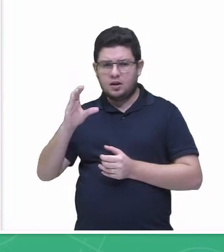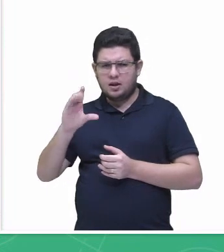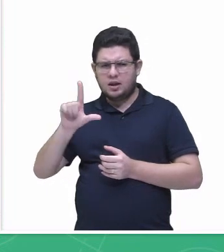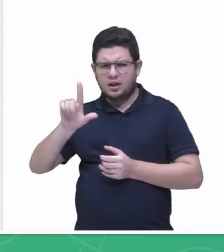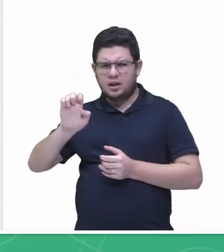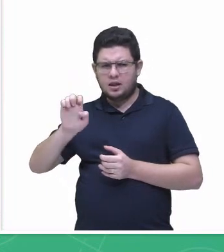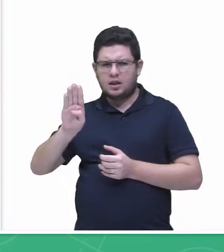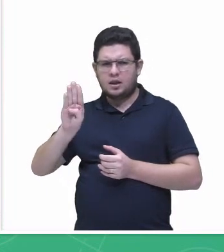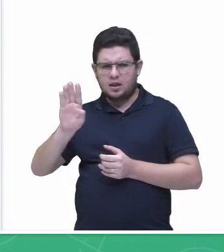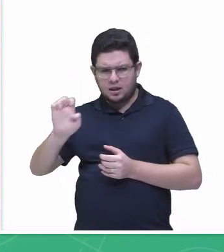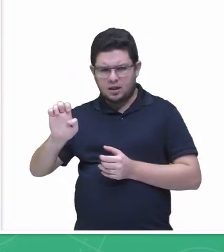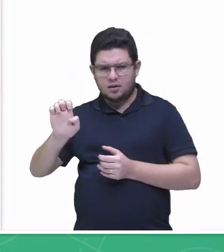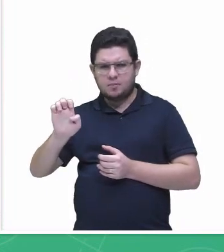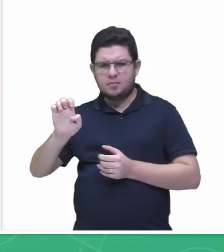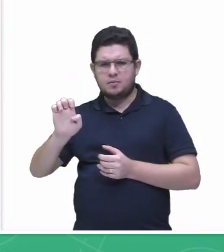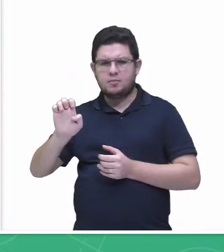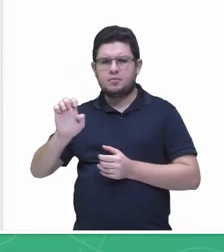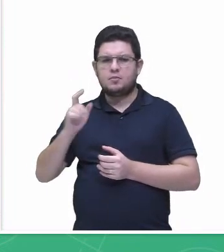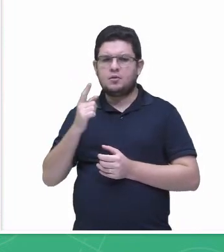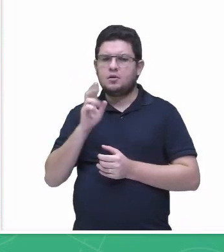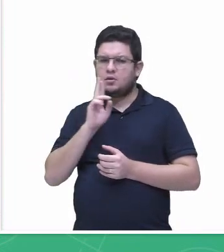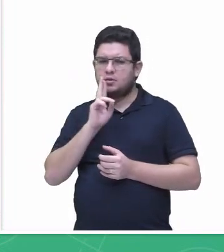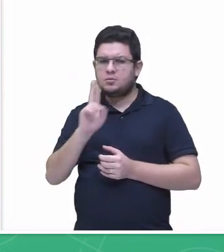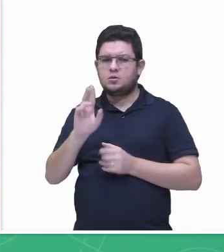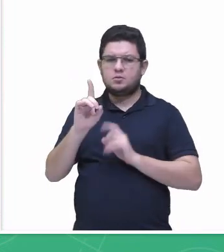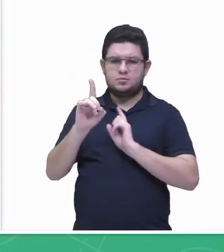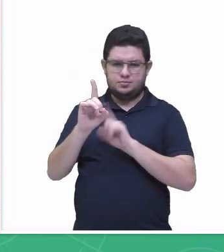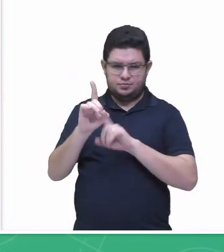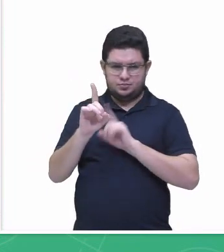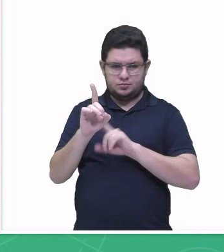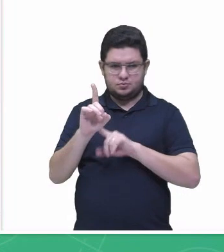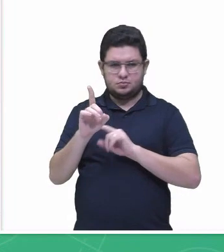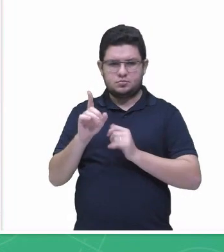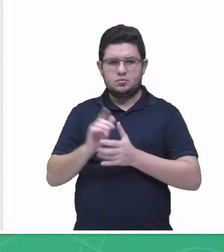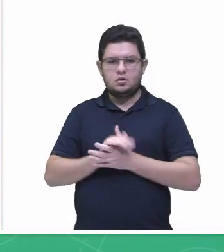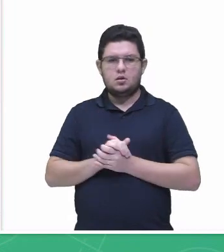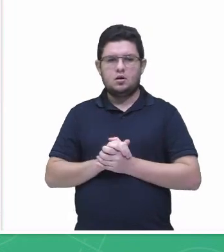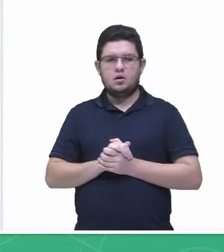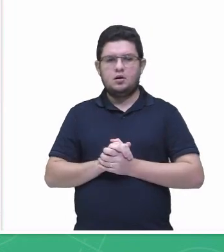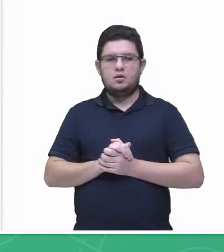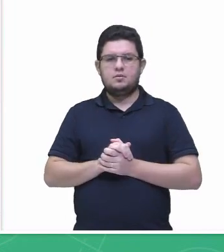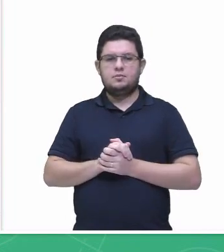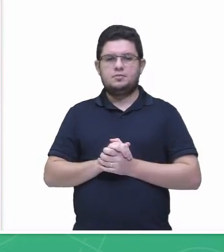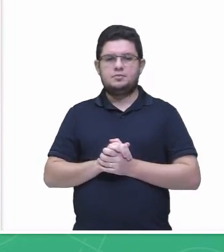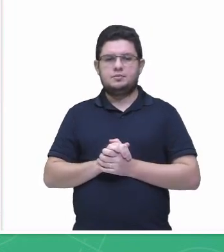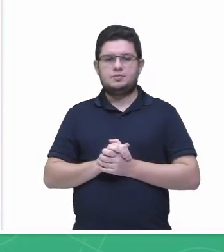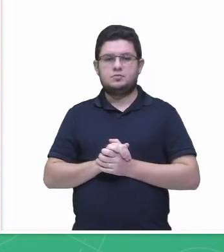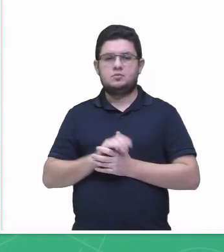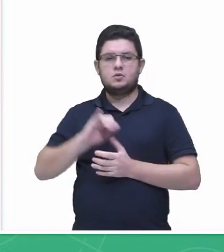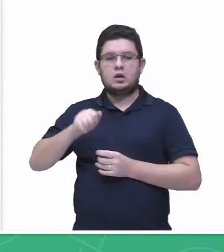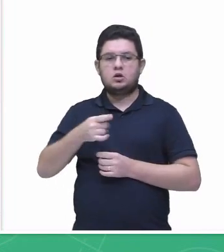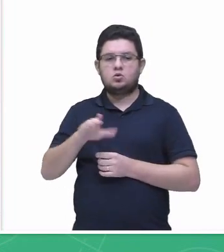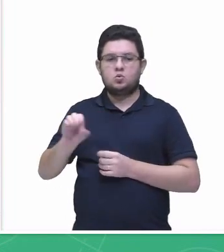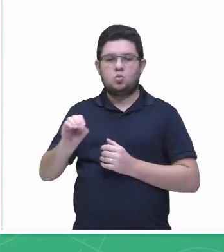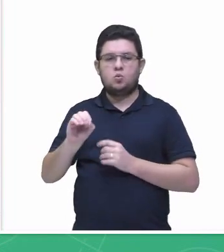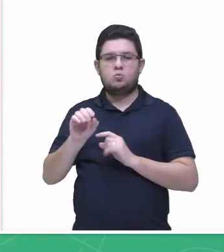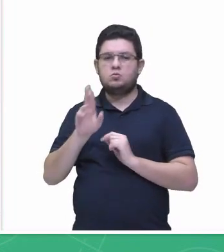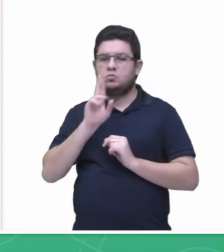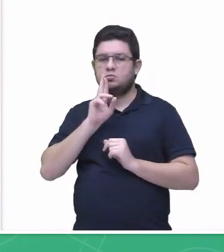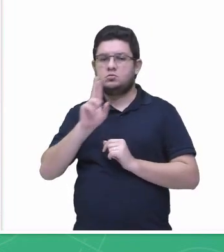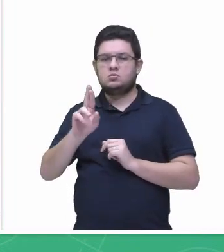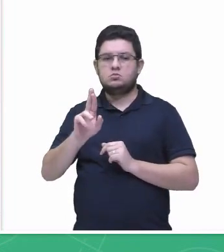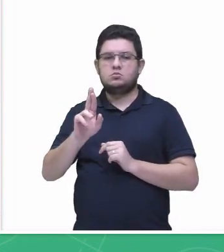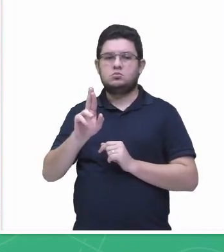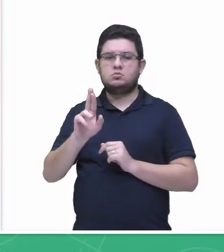Erkleb, deve ser, né? Letra D, respondendo também a letra D. Mais um participante,